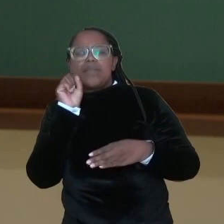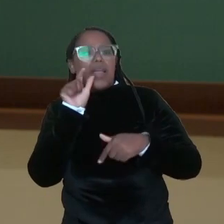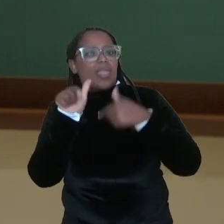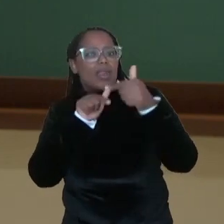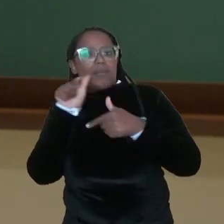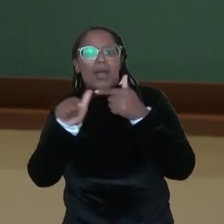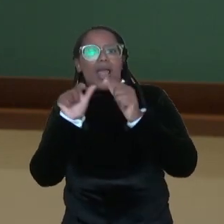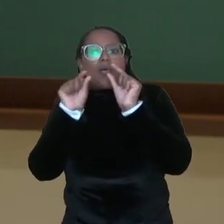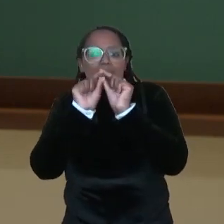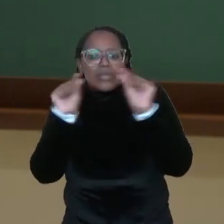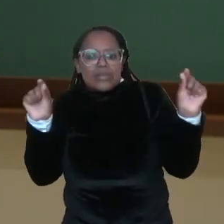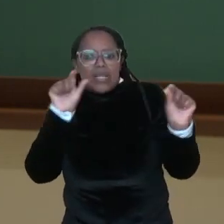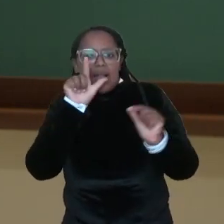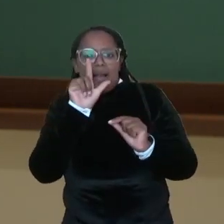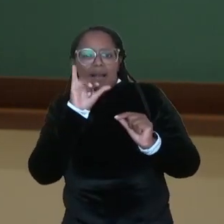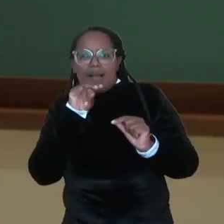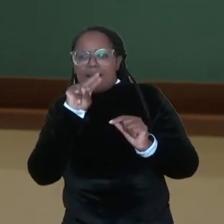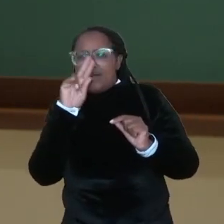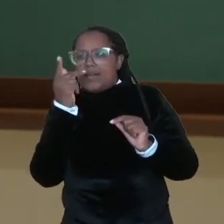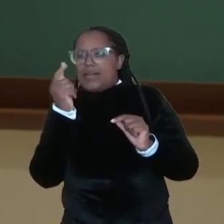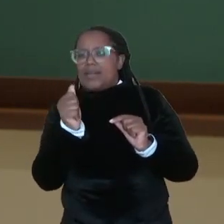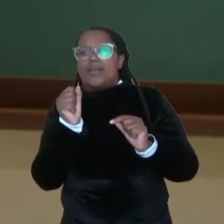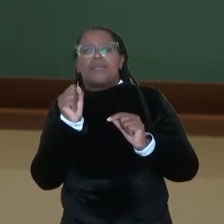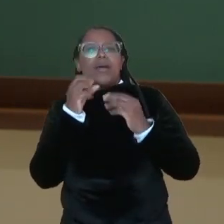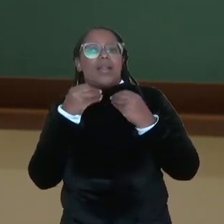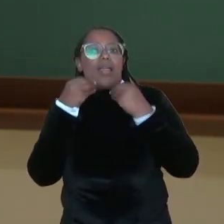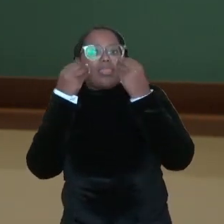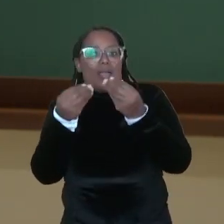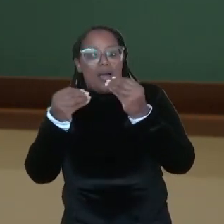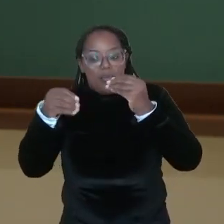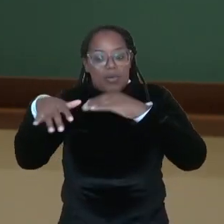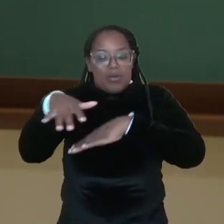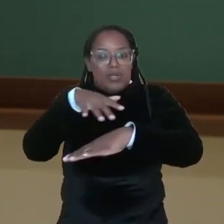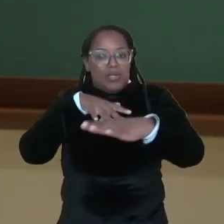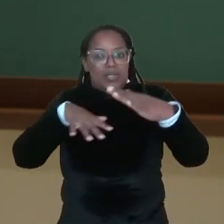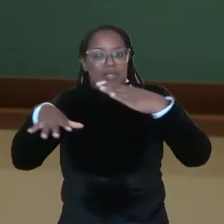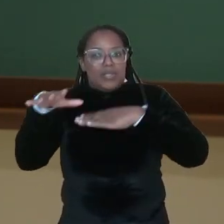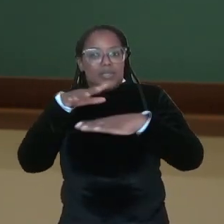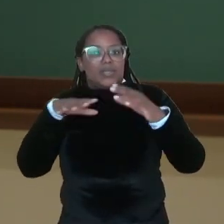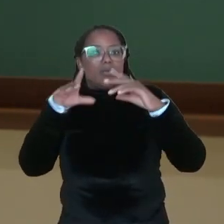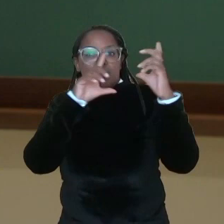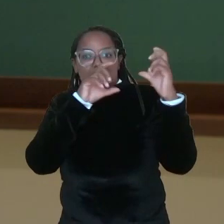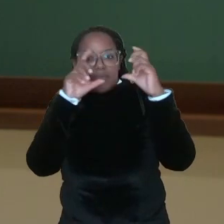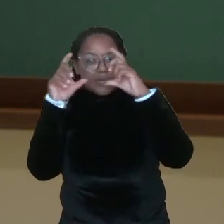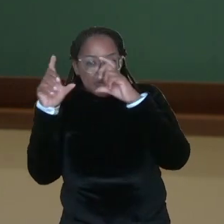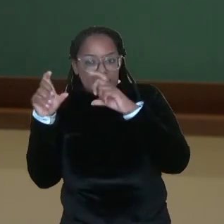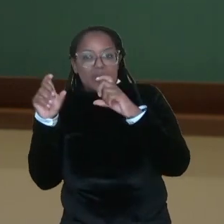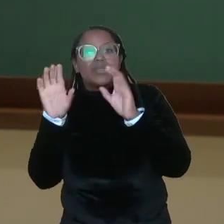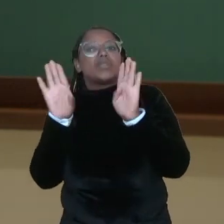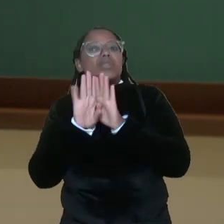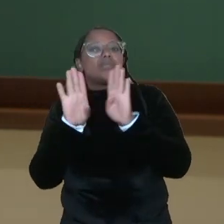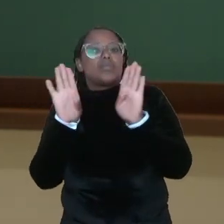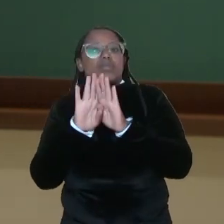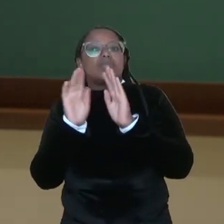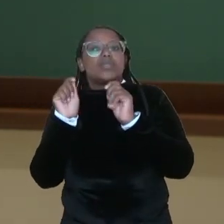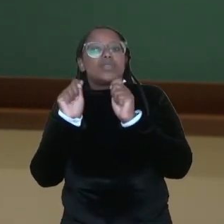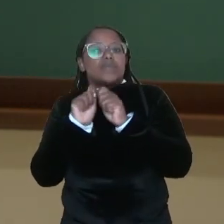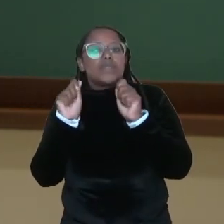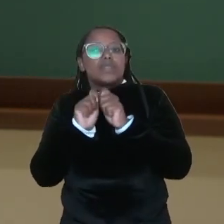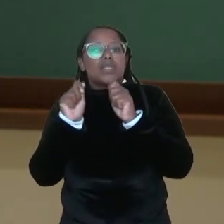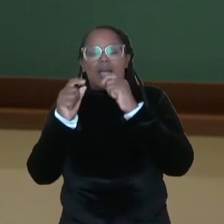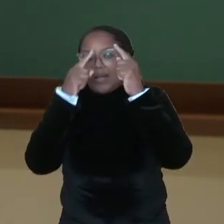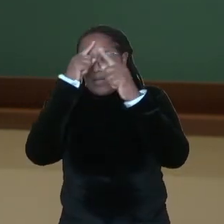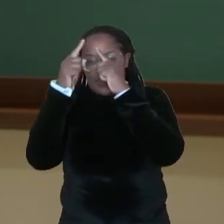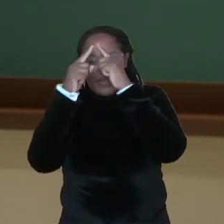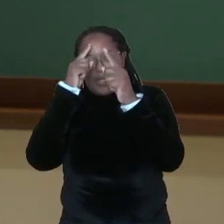a ideia, primeiro a organização da fotografia e finalmente traçar a ideia